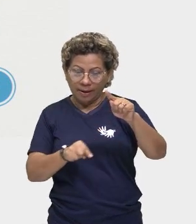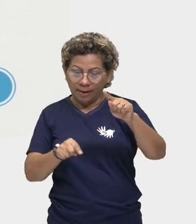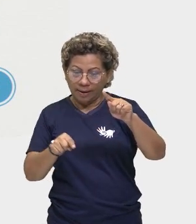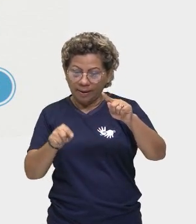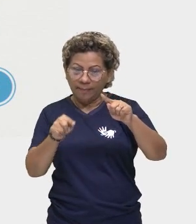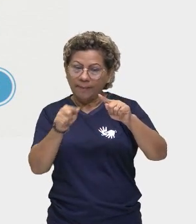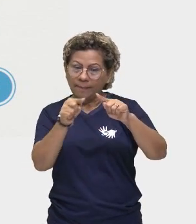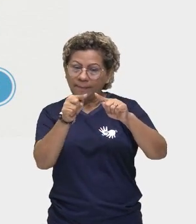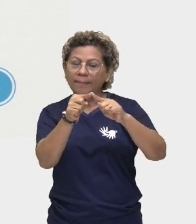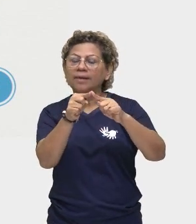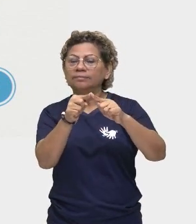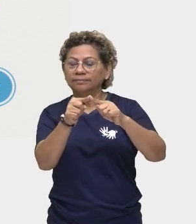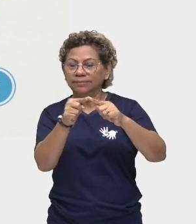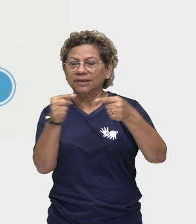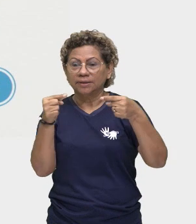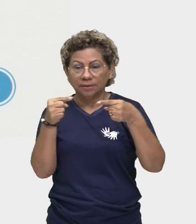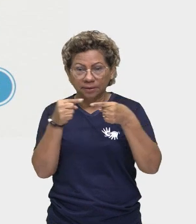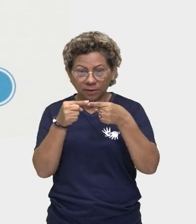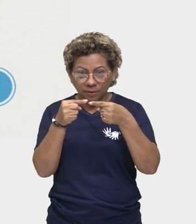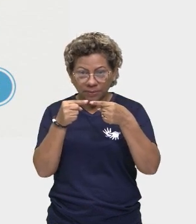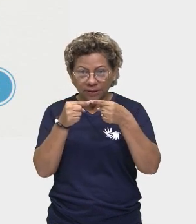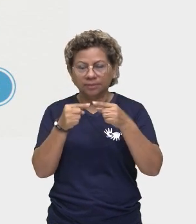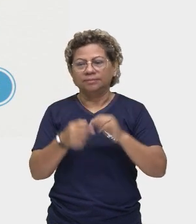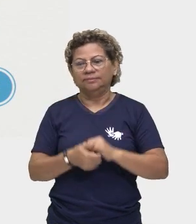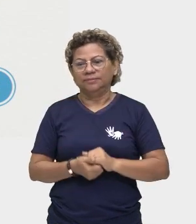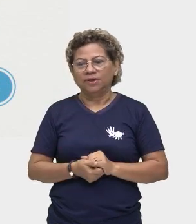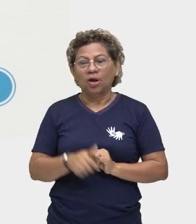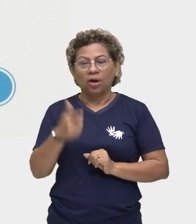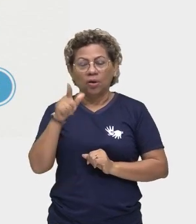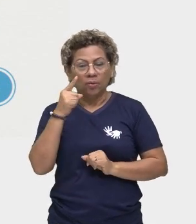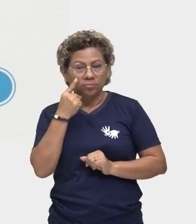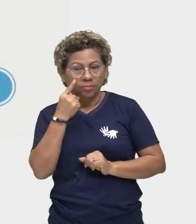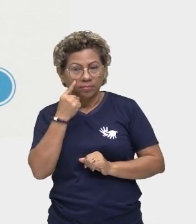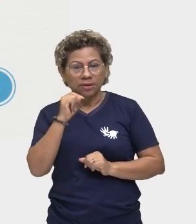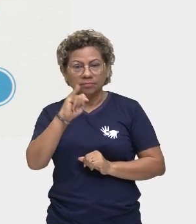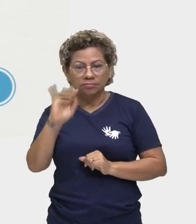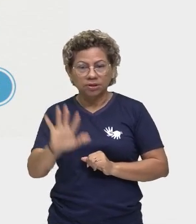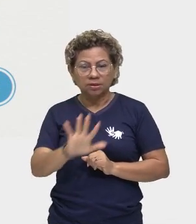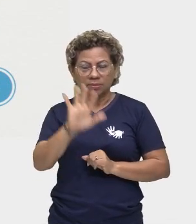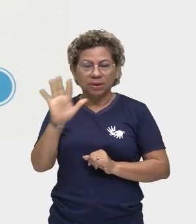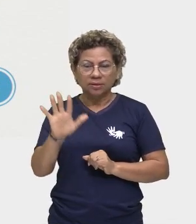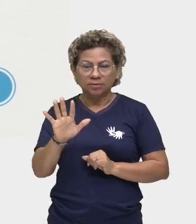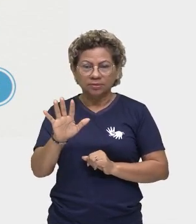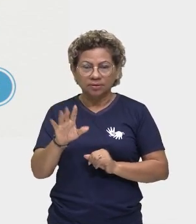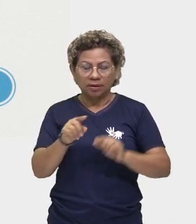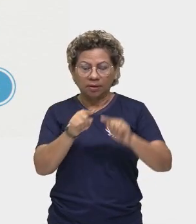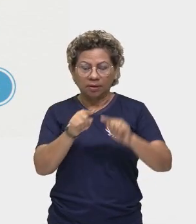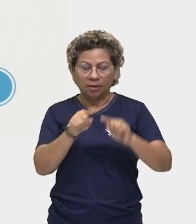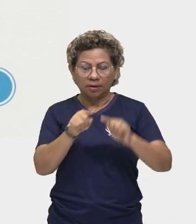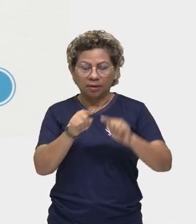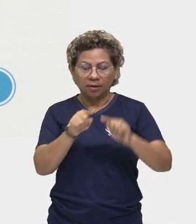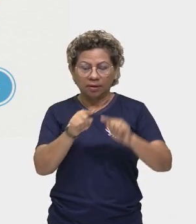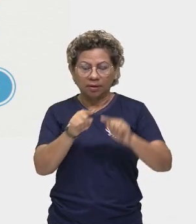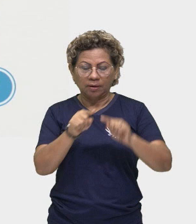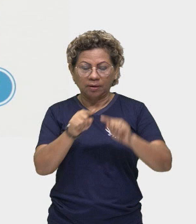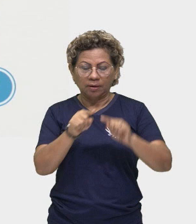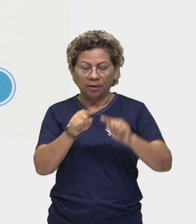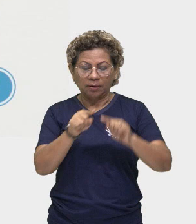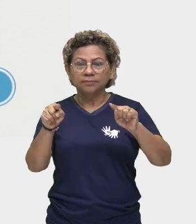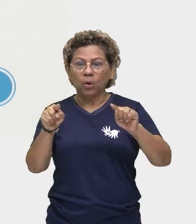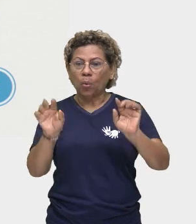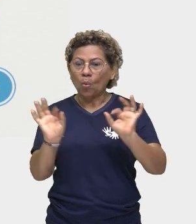E por fim, nós temos aqui em cima, né, uma outra figura que também não é classificada como polígono porque ela não